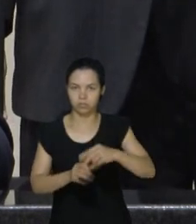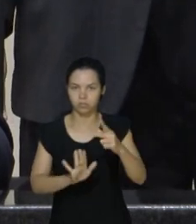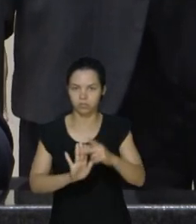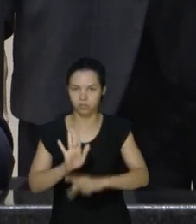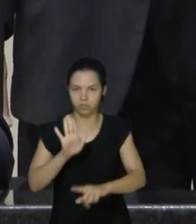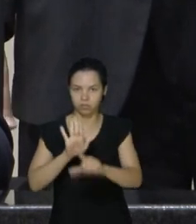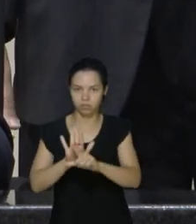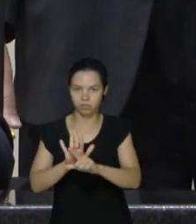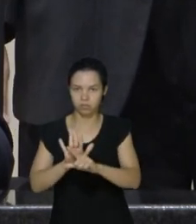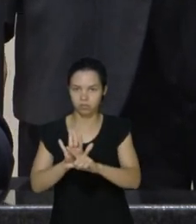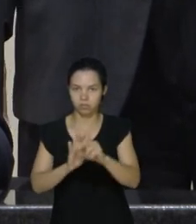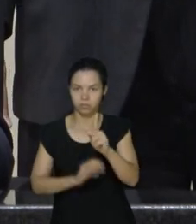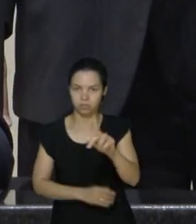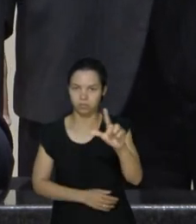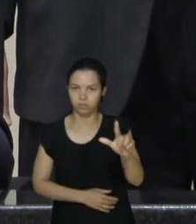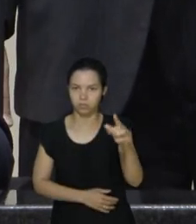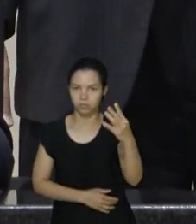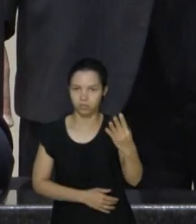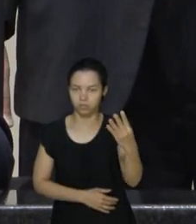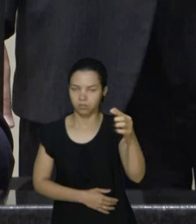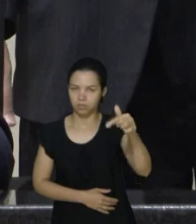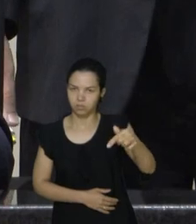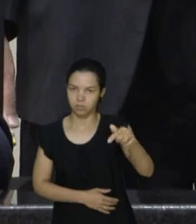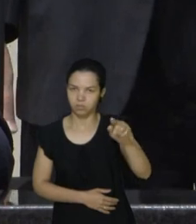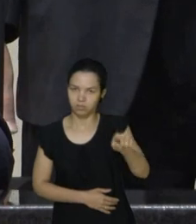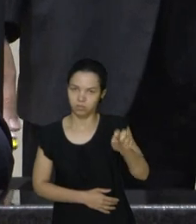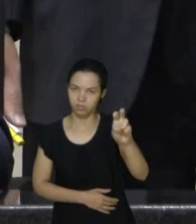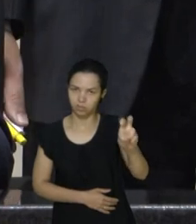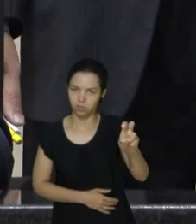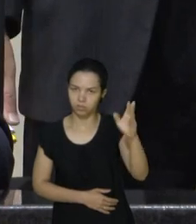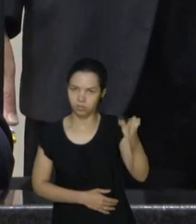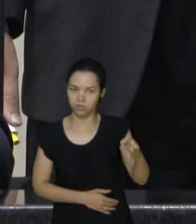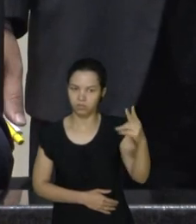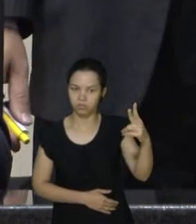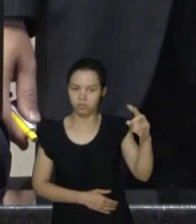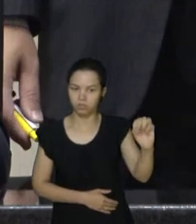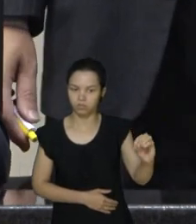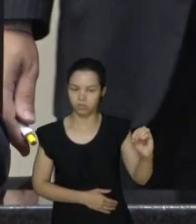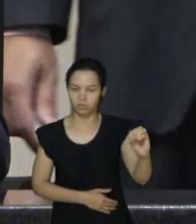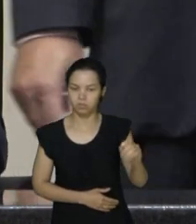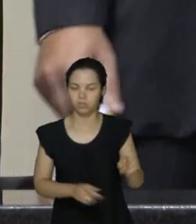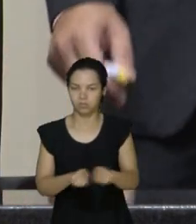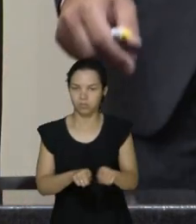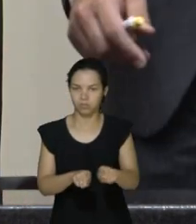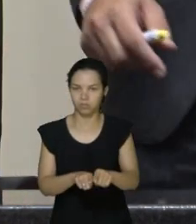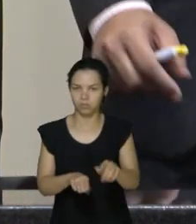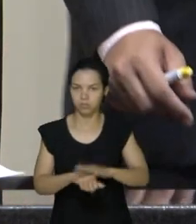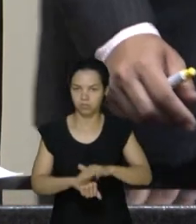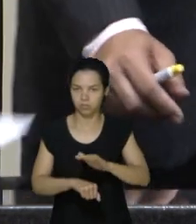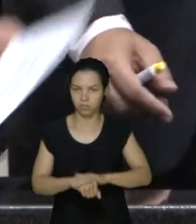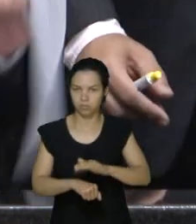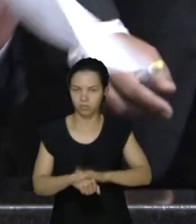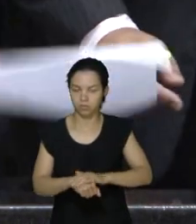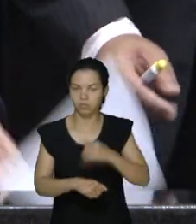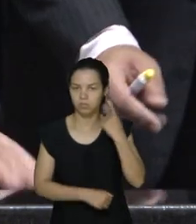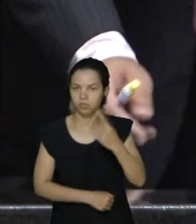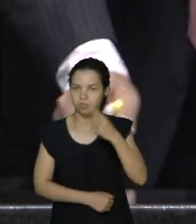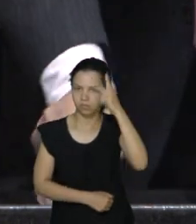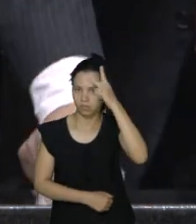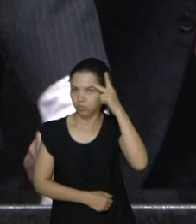lei PL 47.5. 2020, de autoria da deputada